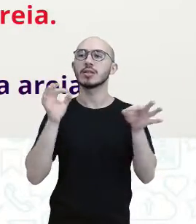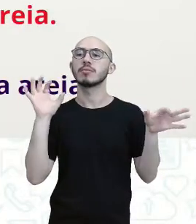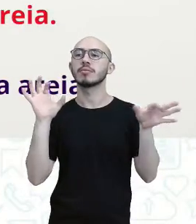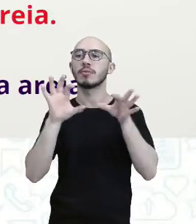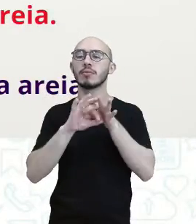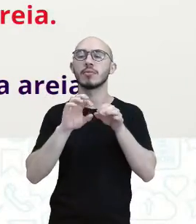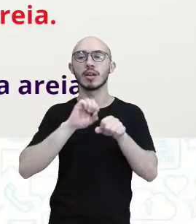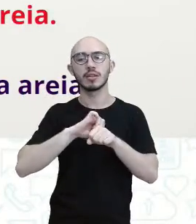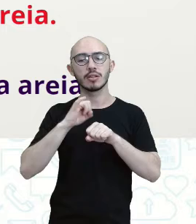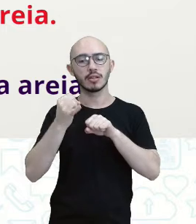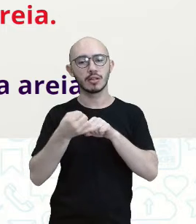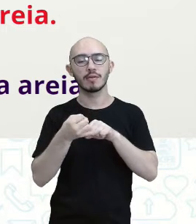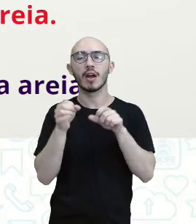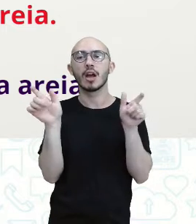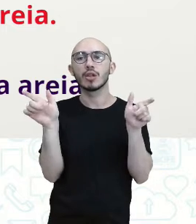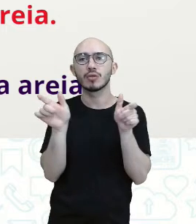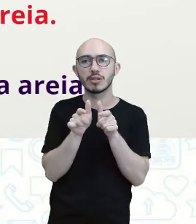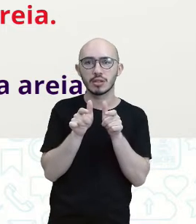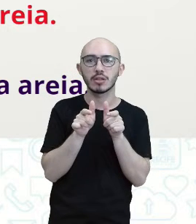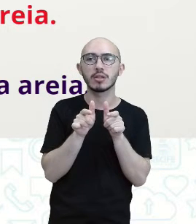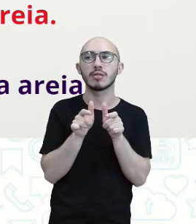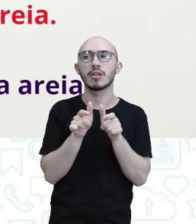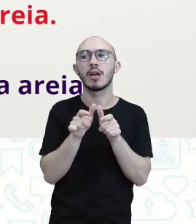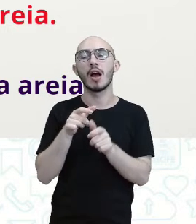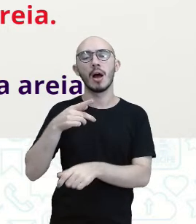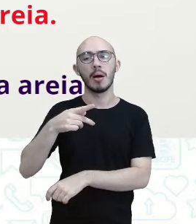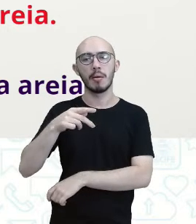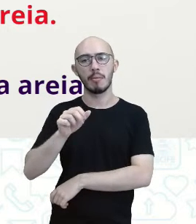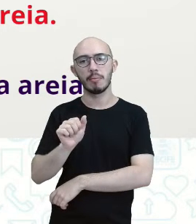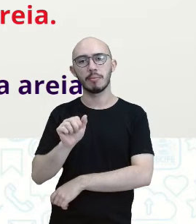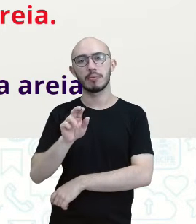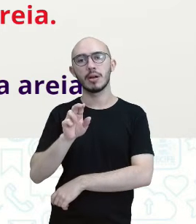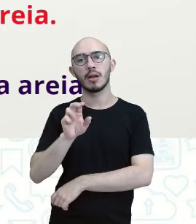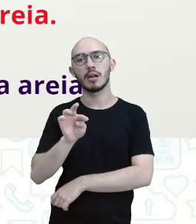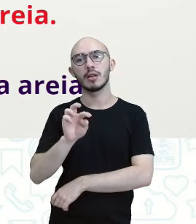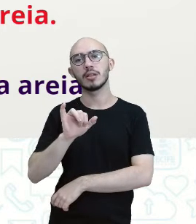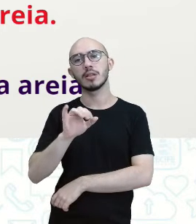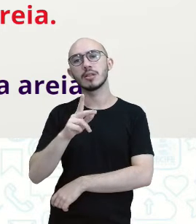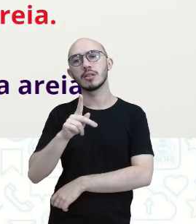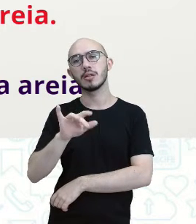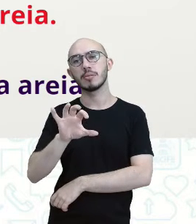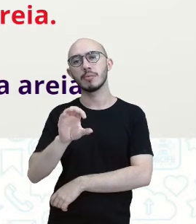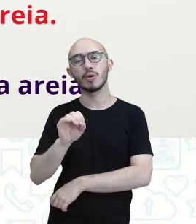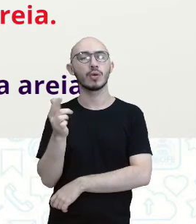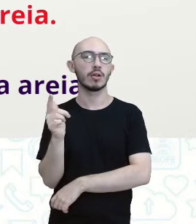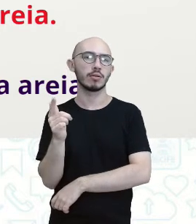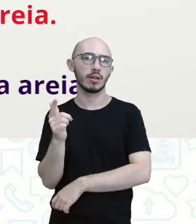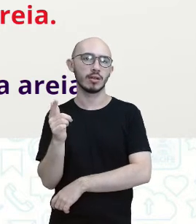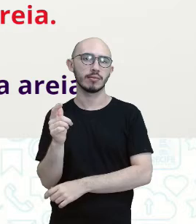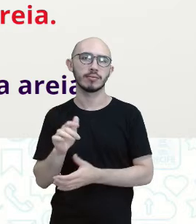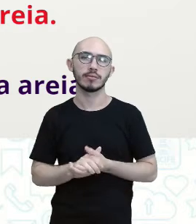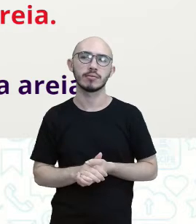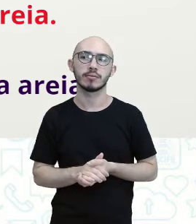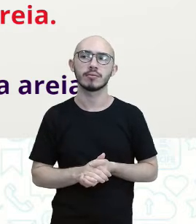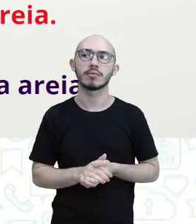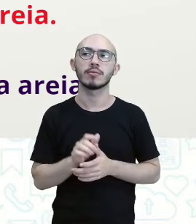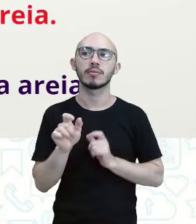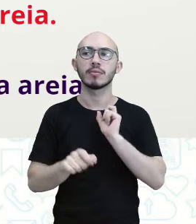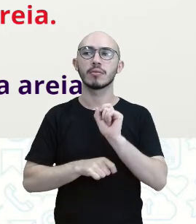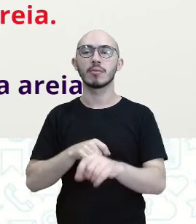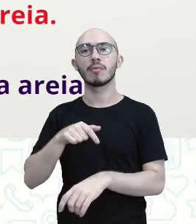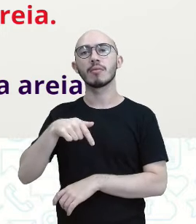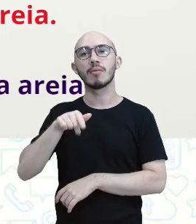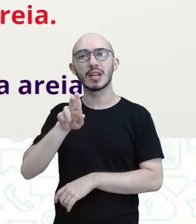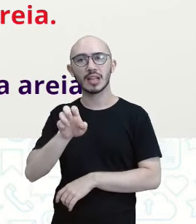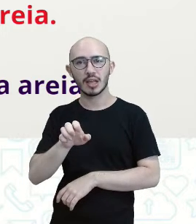adjetiva reduzida de particípio. Reduzida por quê? Porque eu suprimi o pronome relativo e eu